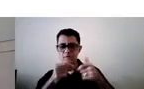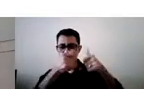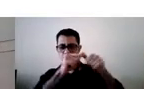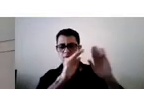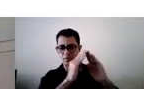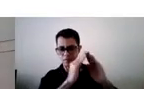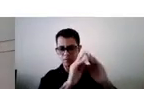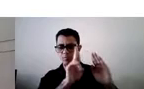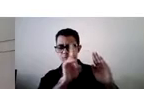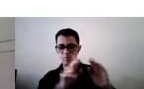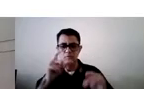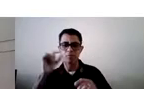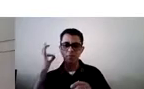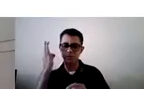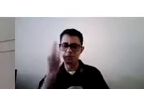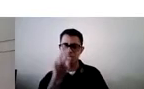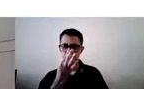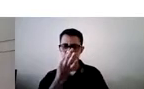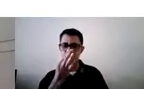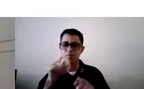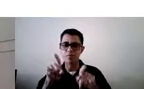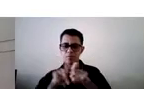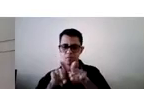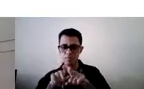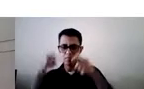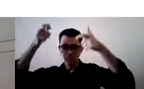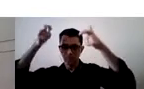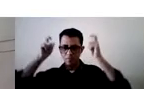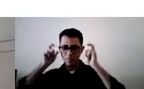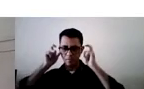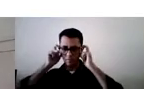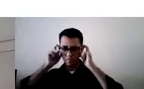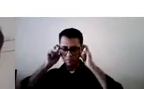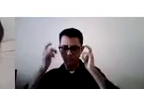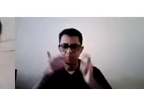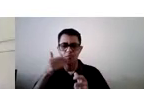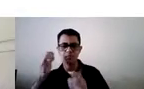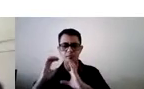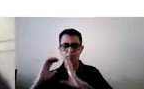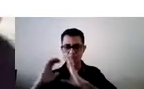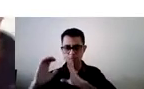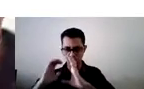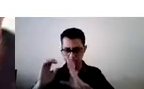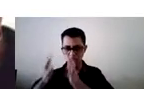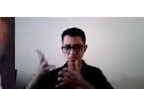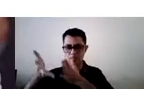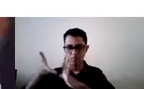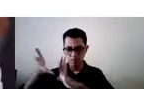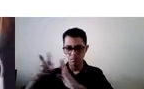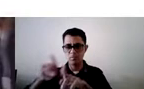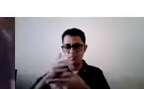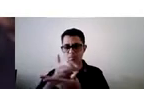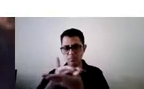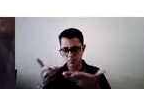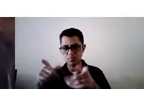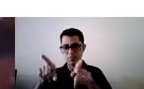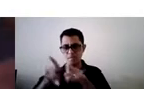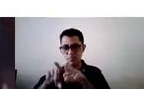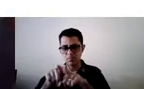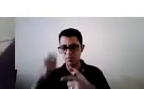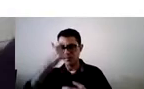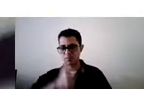estou usando um fone de ouvido com microfone, para melhor poder conversar com vocês. A